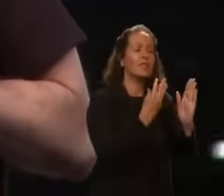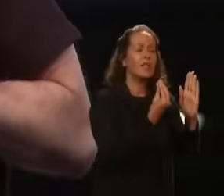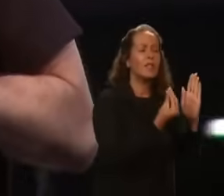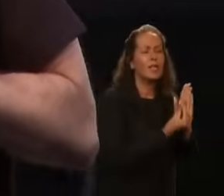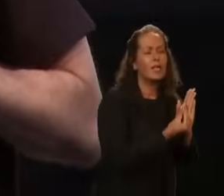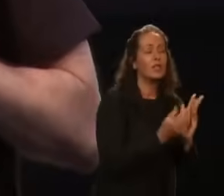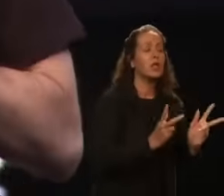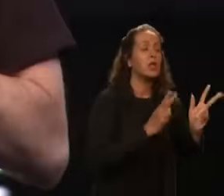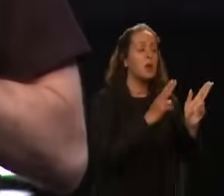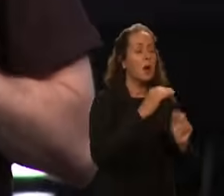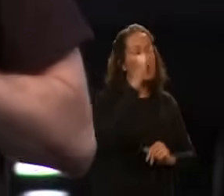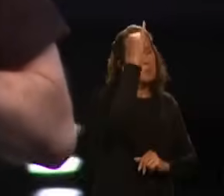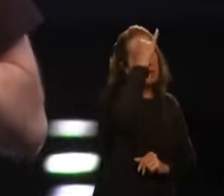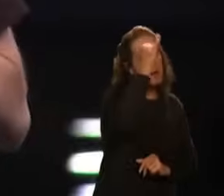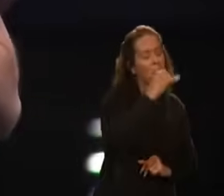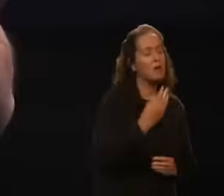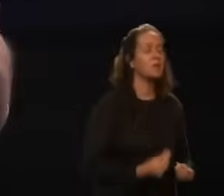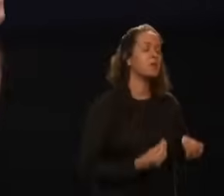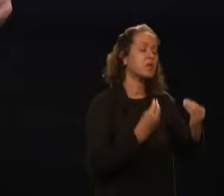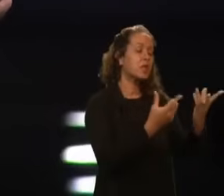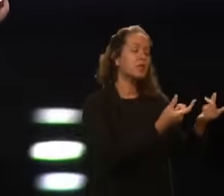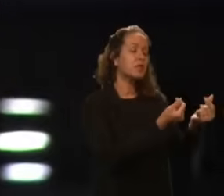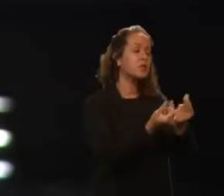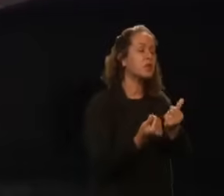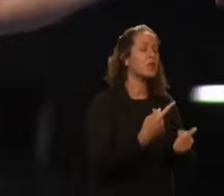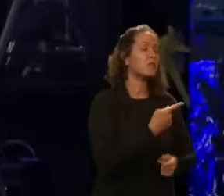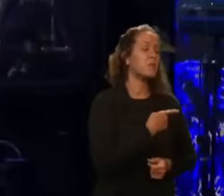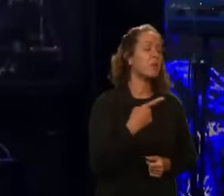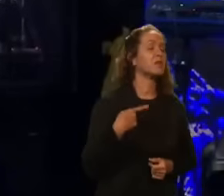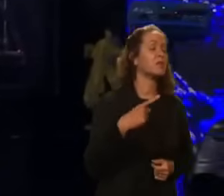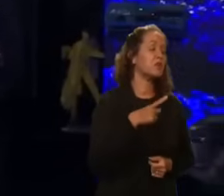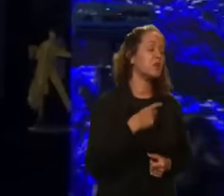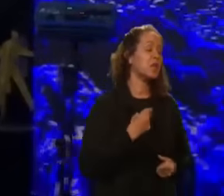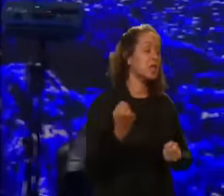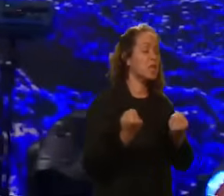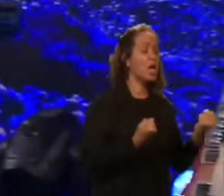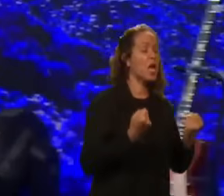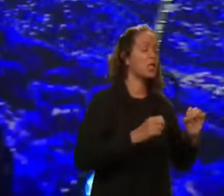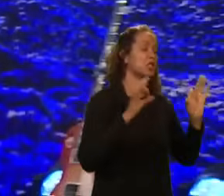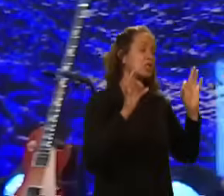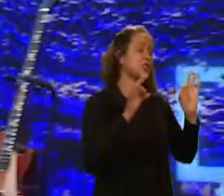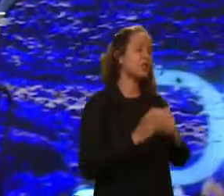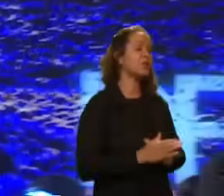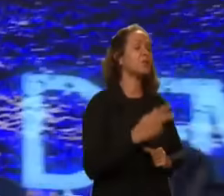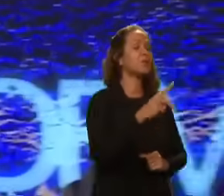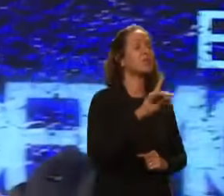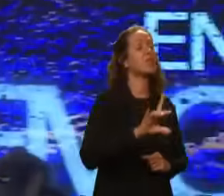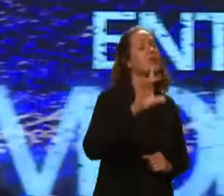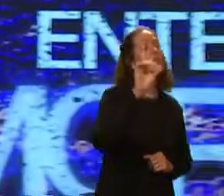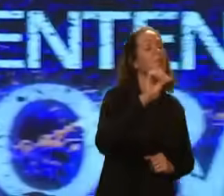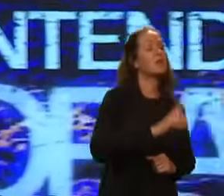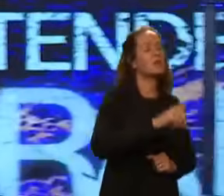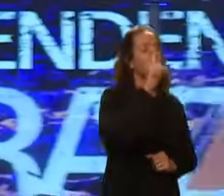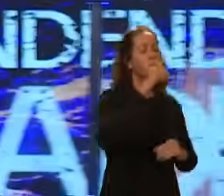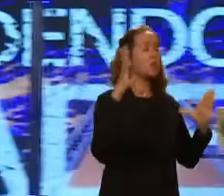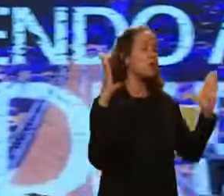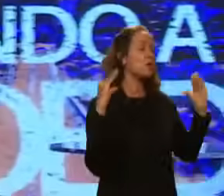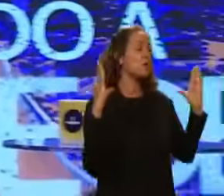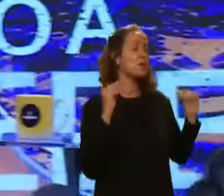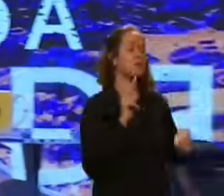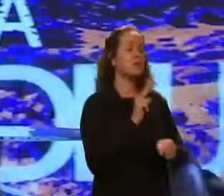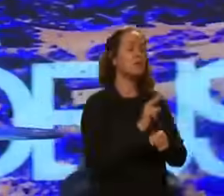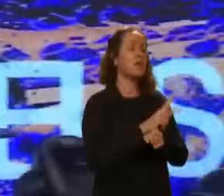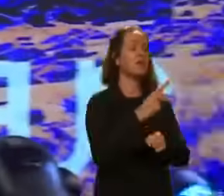igual um trouxa, dando dinheiro para pastor andar de carrão, o seu Deus não manda um anjo para cuidar do seu